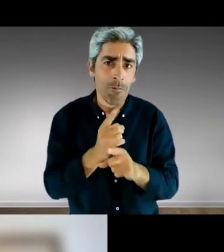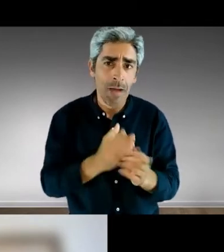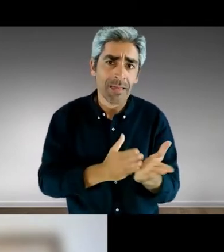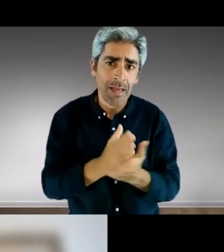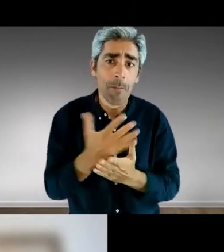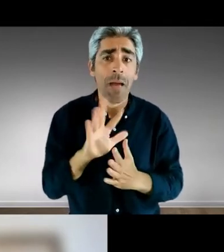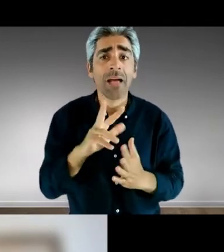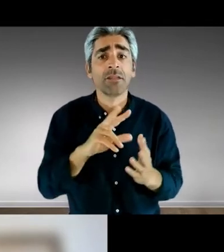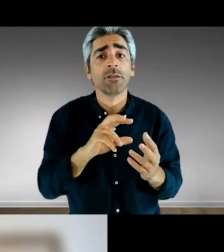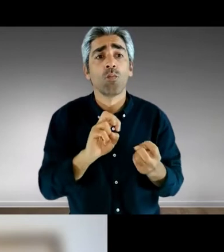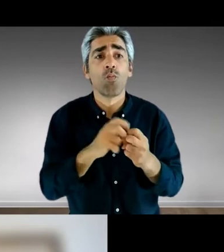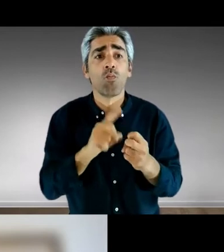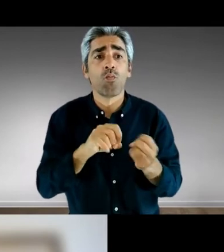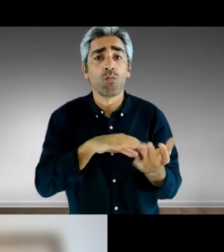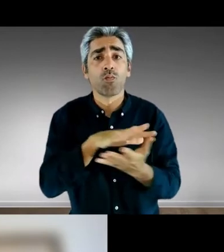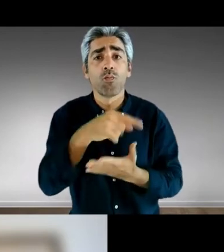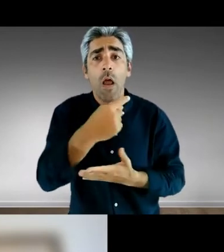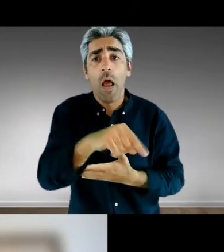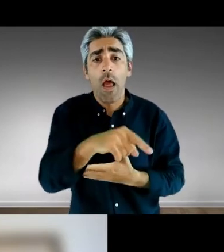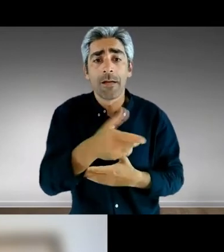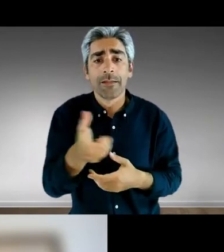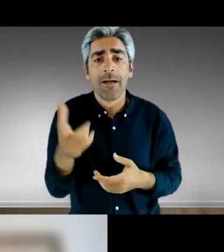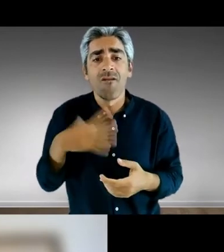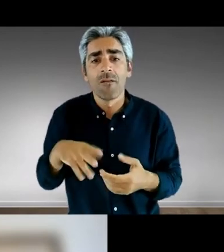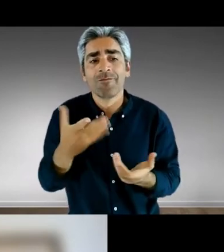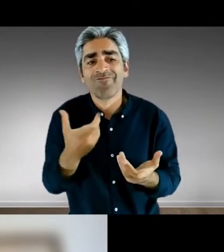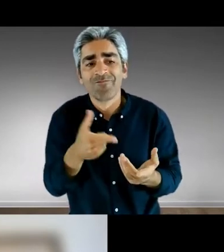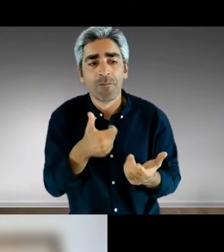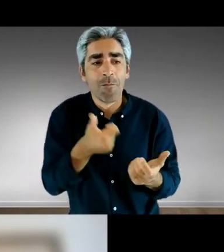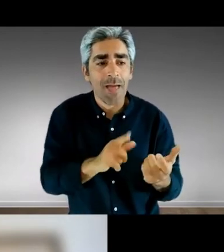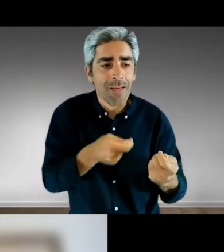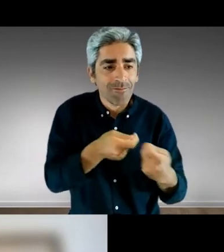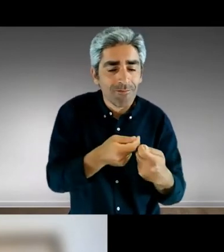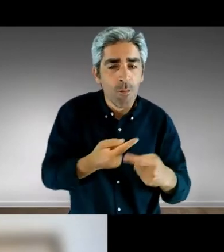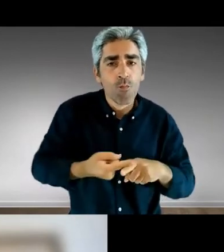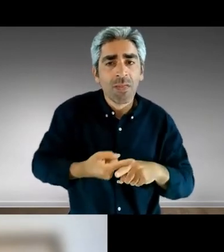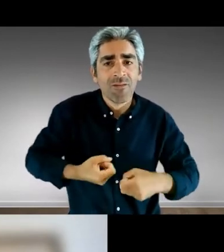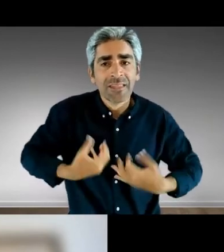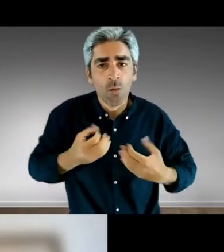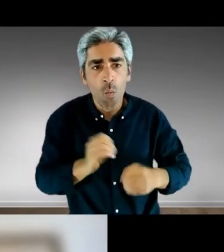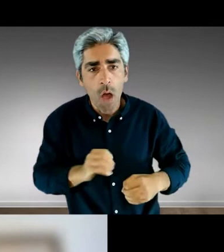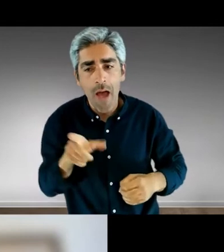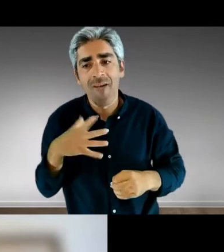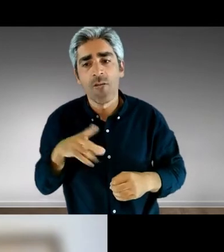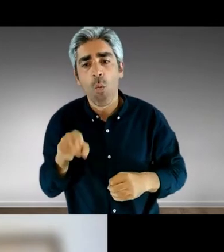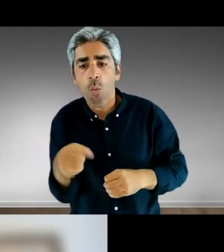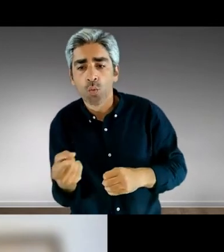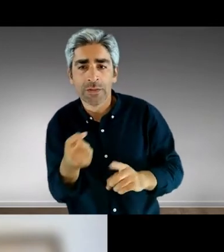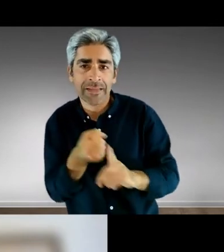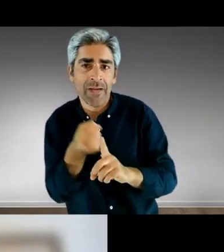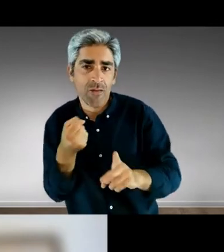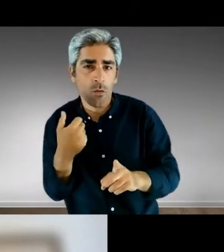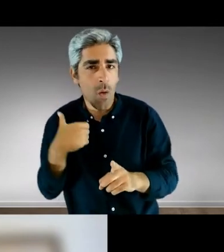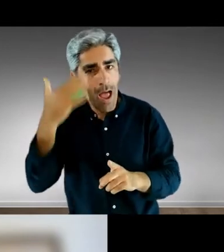instituição. Se calhar não estava enquadrado, não estava motivado, queria outro desafio, e por isso é que eu